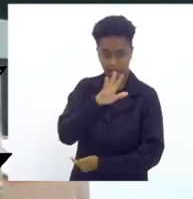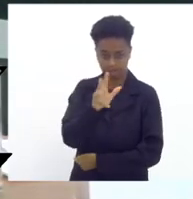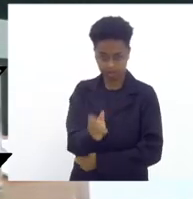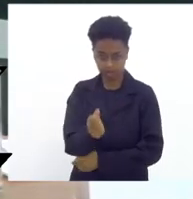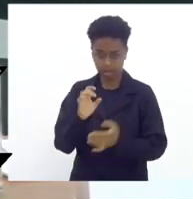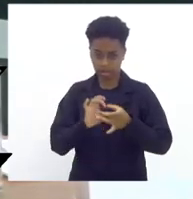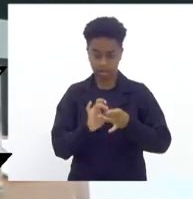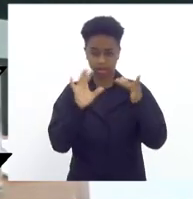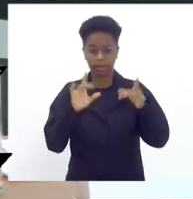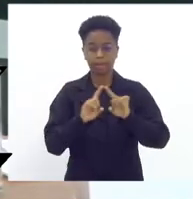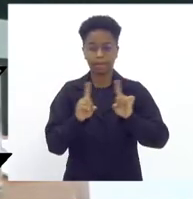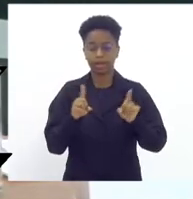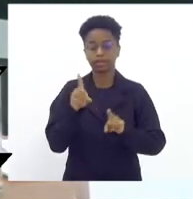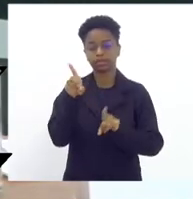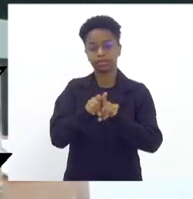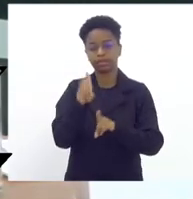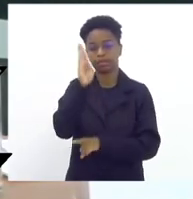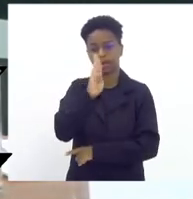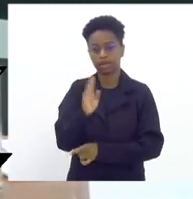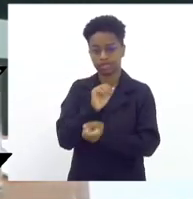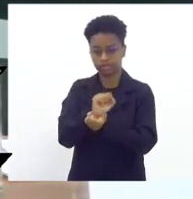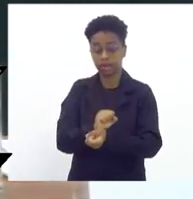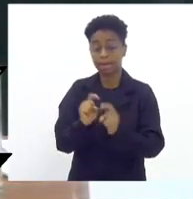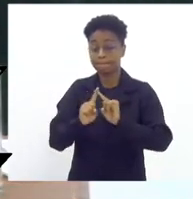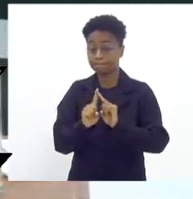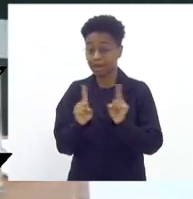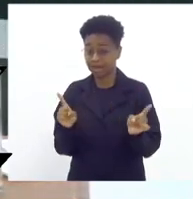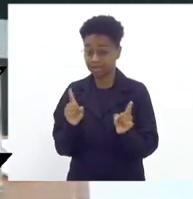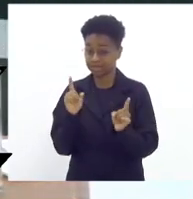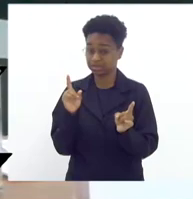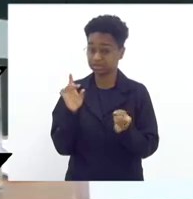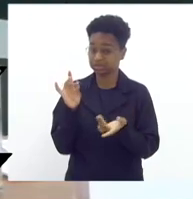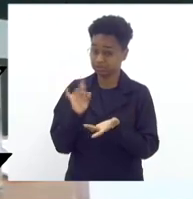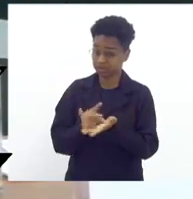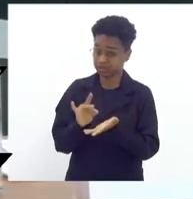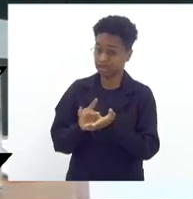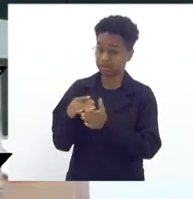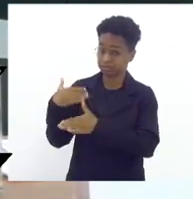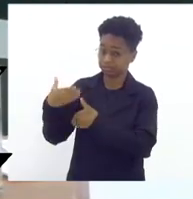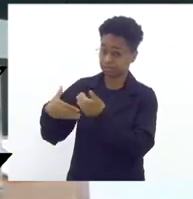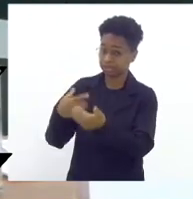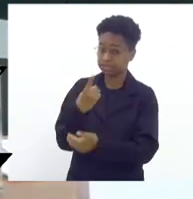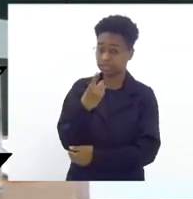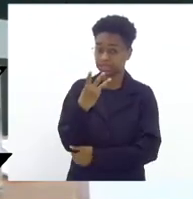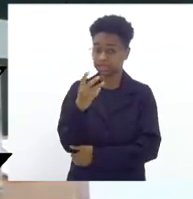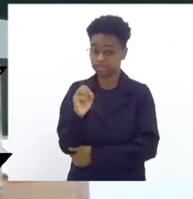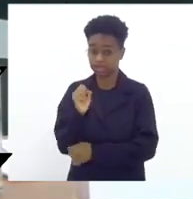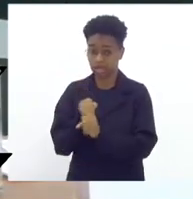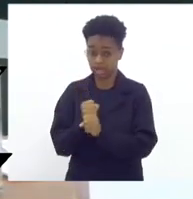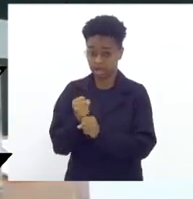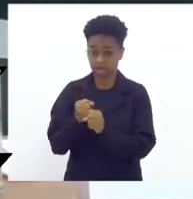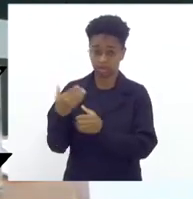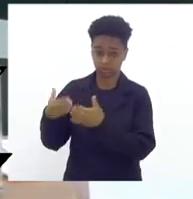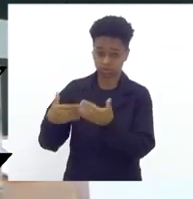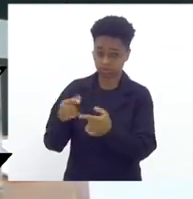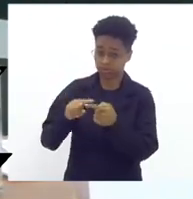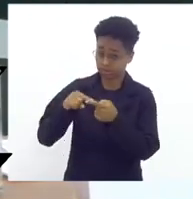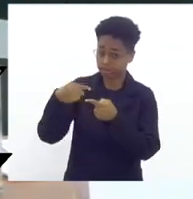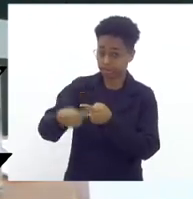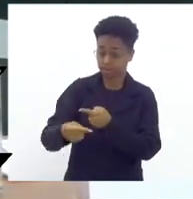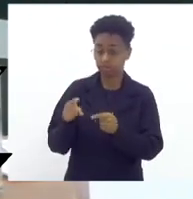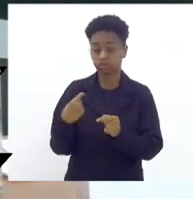e brasileiros escravizados porém passado mais de 130 anos dessa Abolição